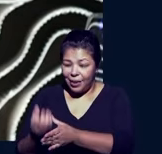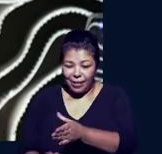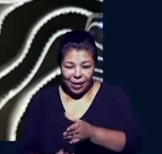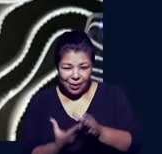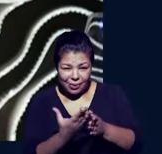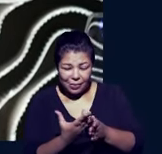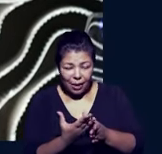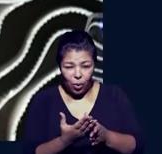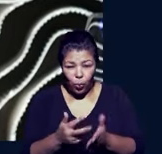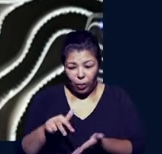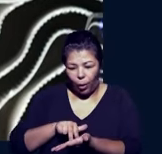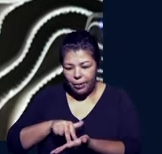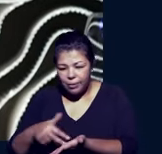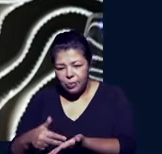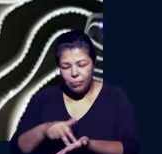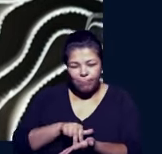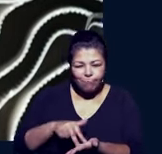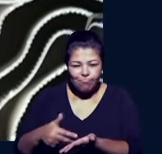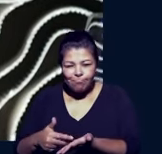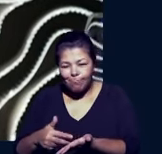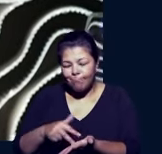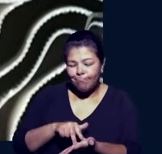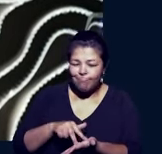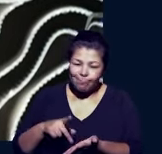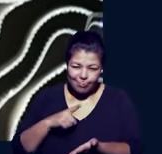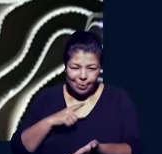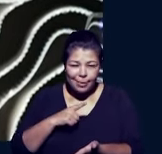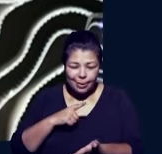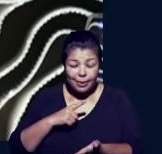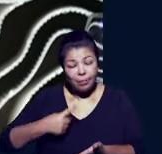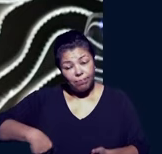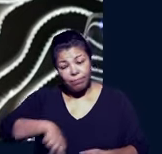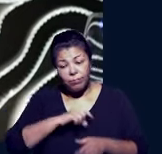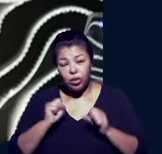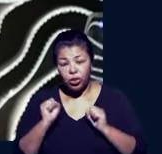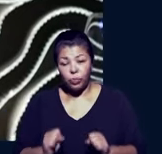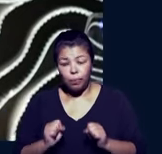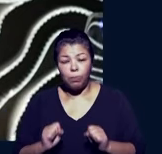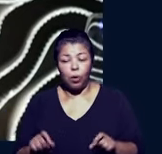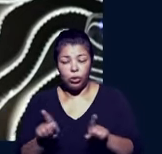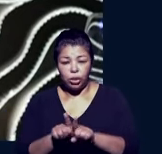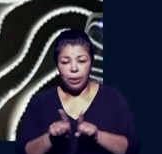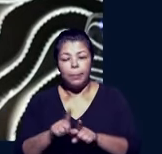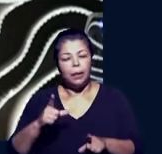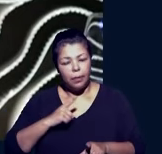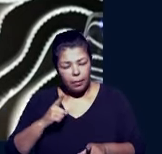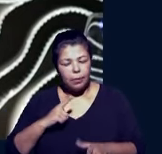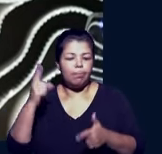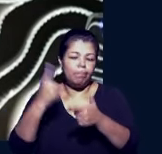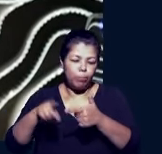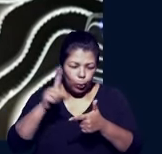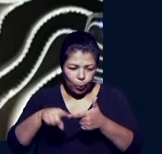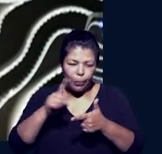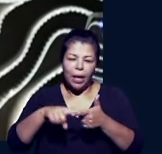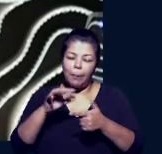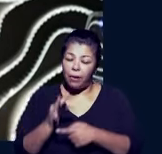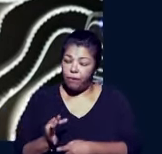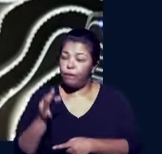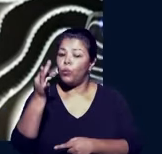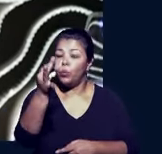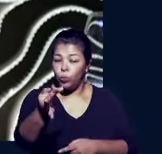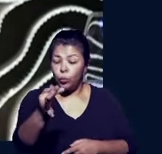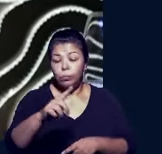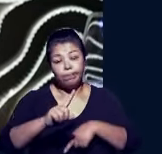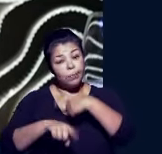sustentáveis São alternativas que geram erosão de base e aí a gente pode já eh eh ter um problema muito maior lá pra frente isso não